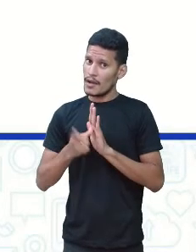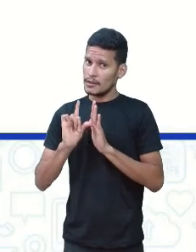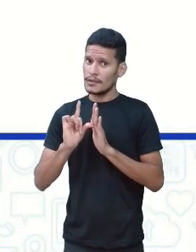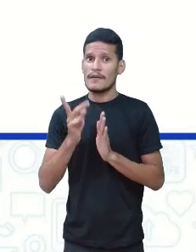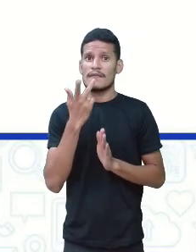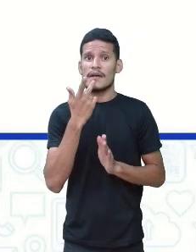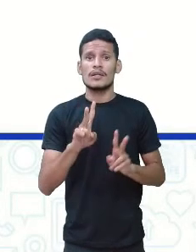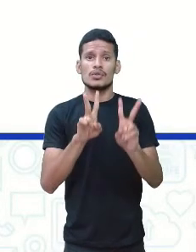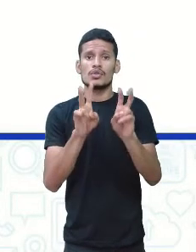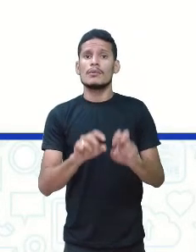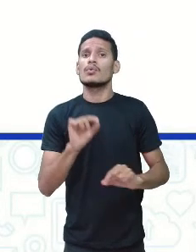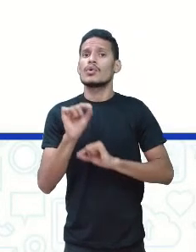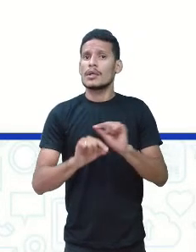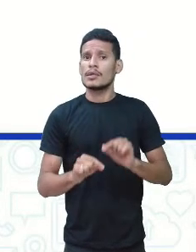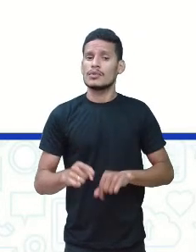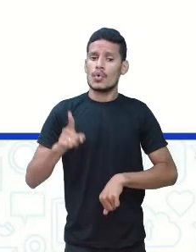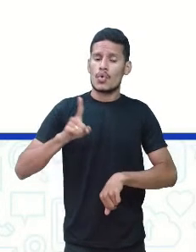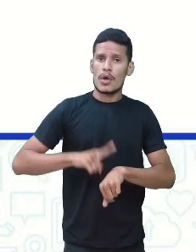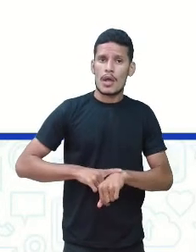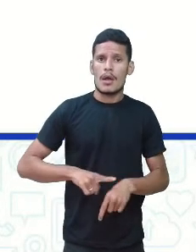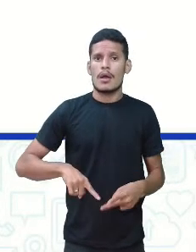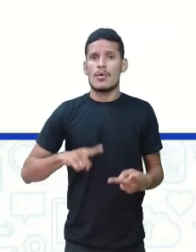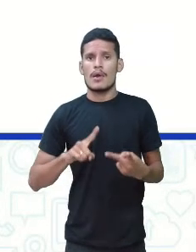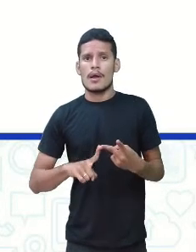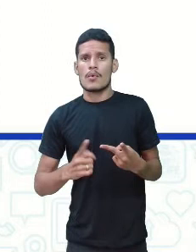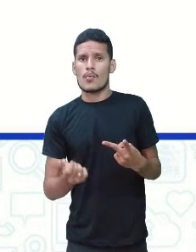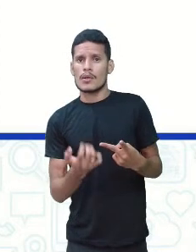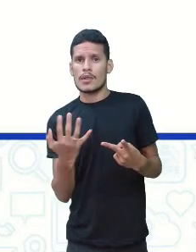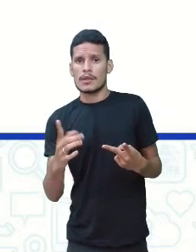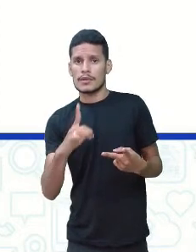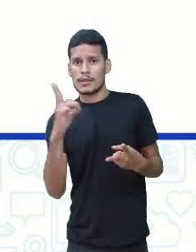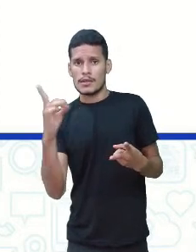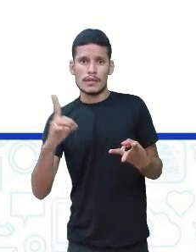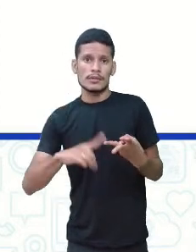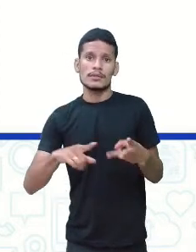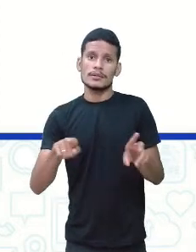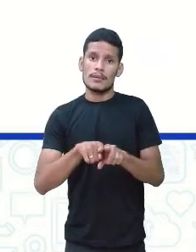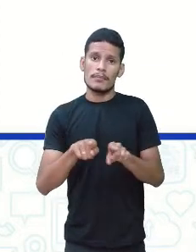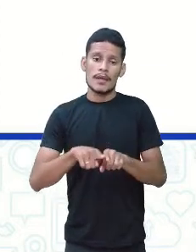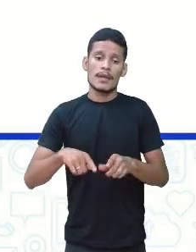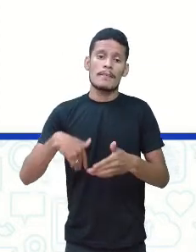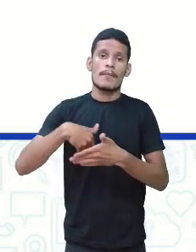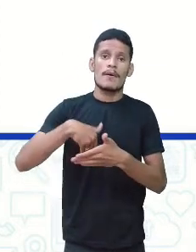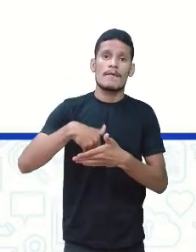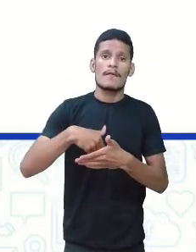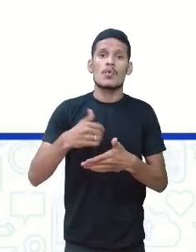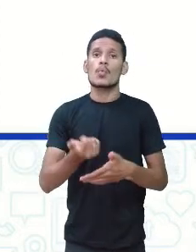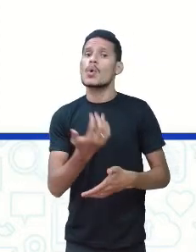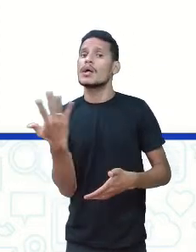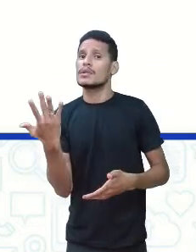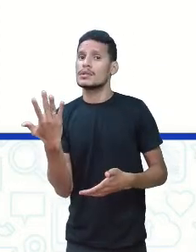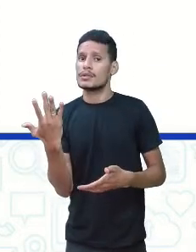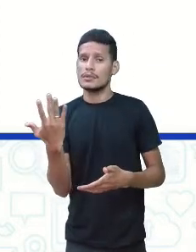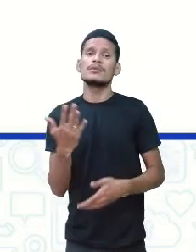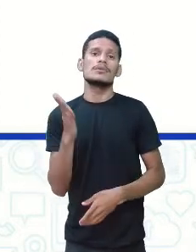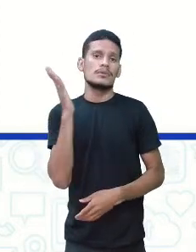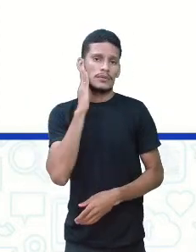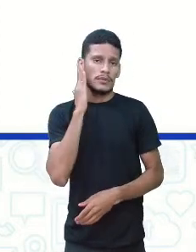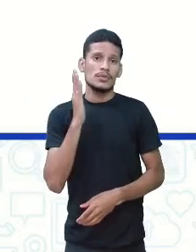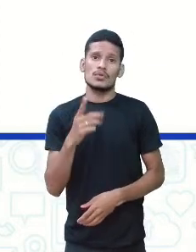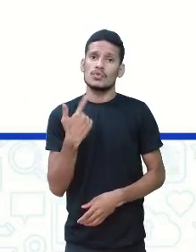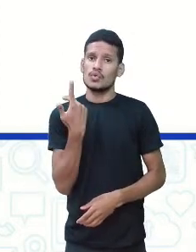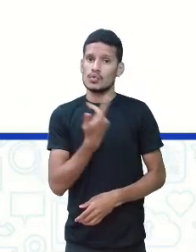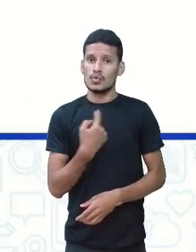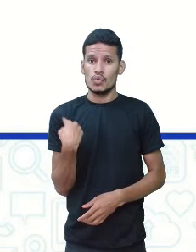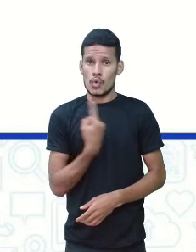Falando, eu dei lá o horário, a quantidade de dias e a quantidade de partidas que a gente joga. Então, quando a gente fala de